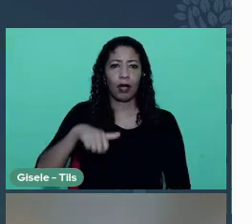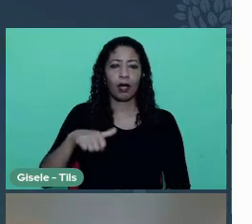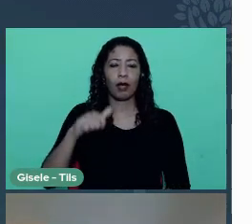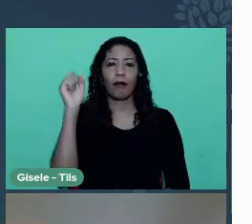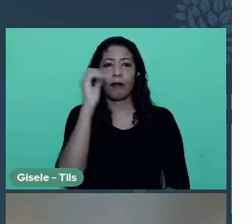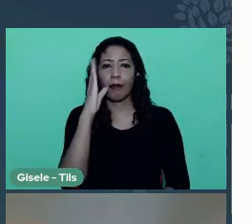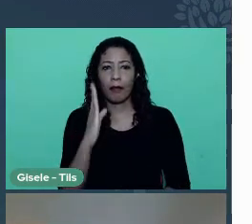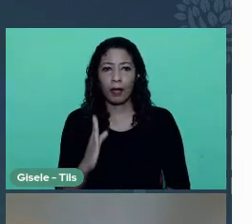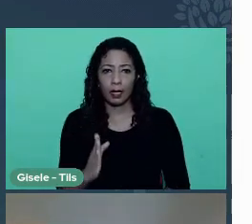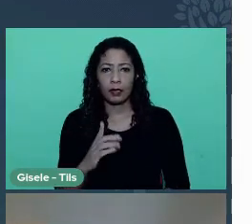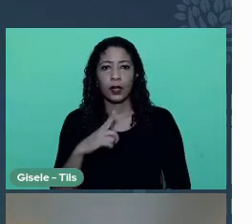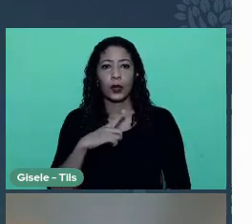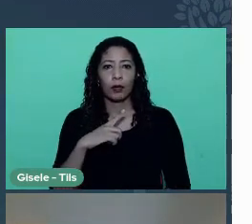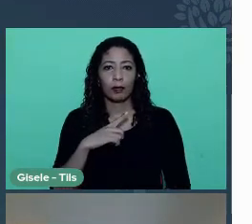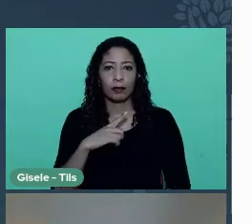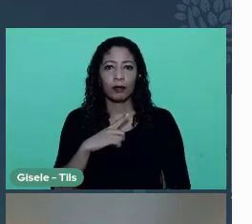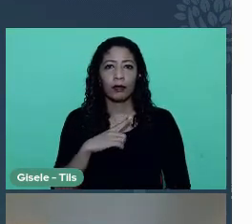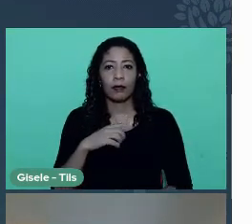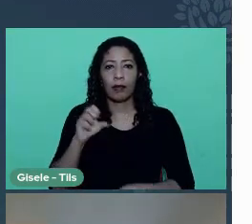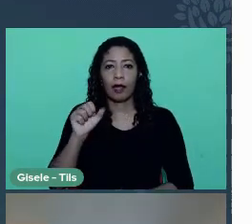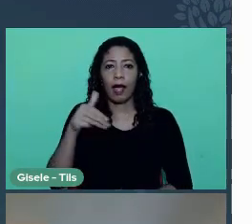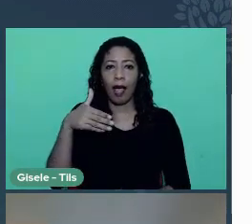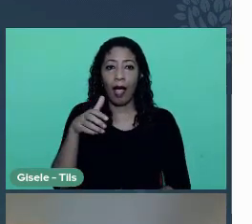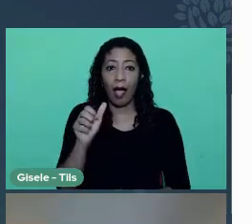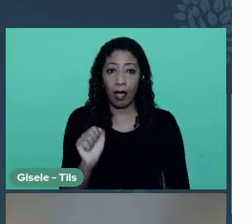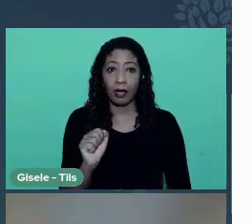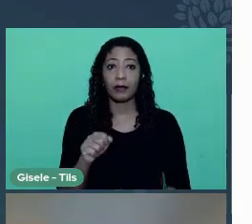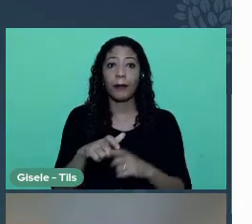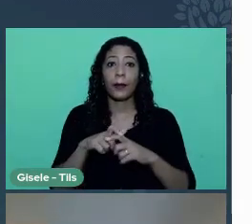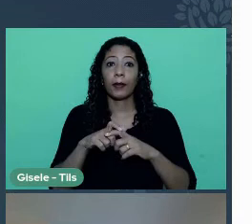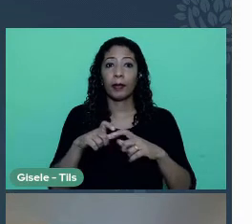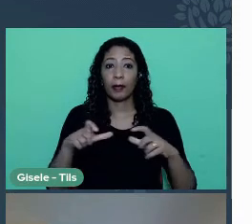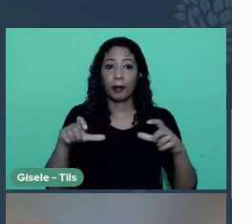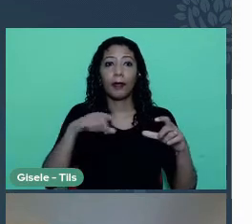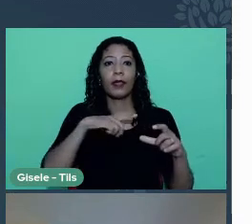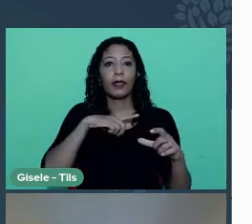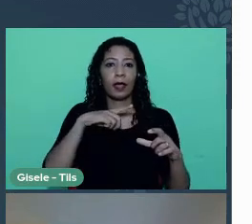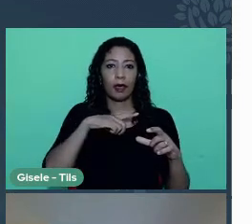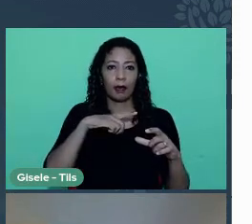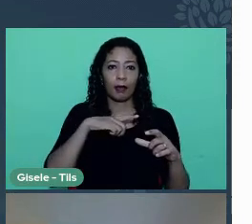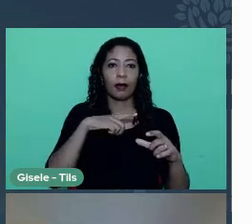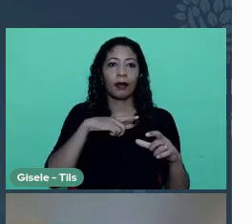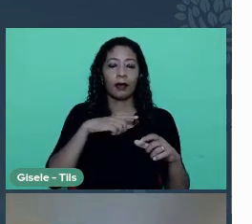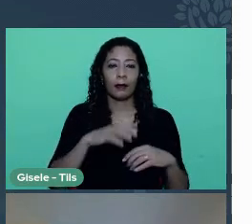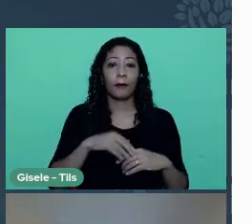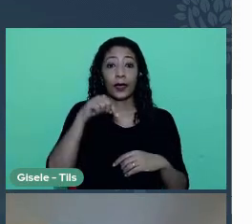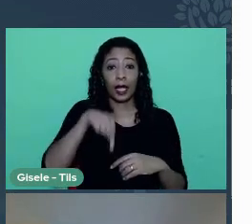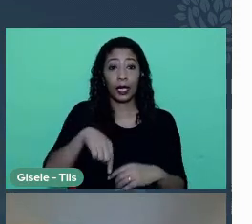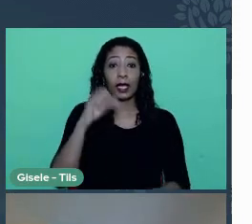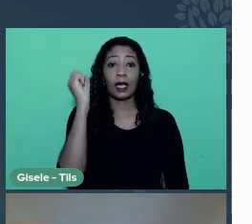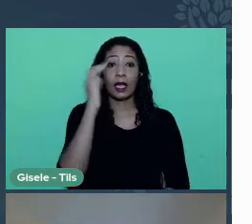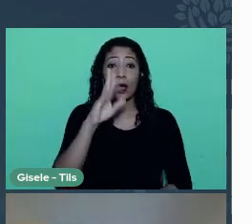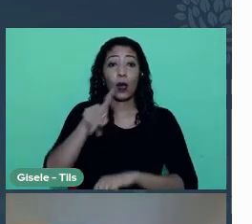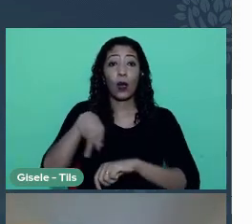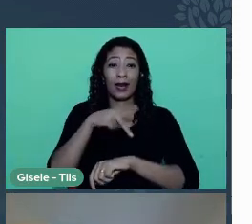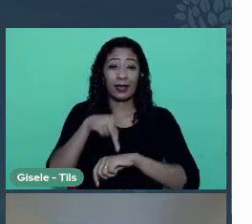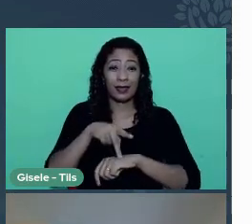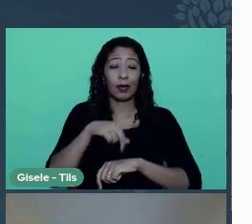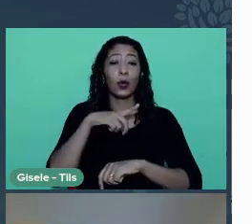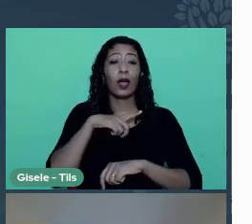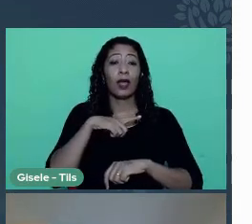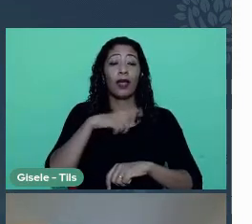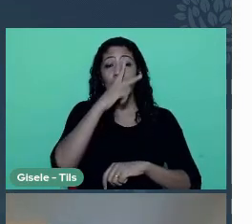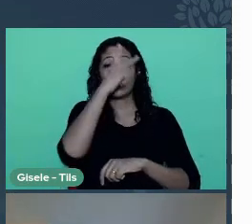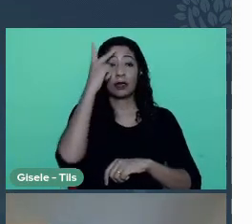das maiores, e talvez não coincidentemente, o Brasil também é uma das pessoas que tem as pessoas mais